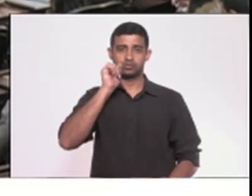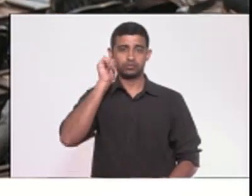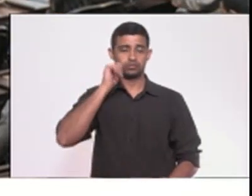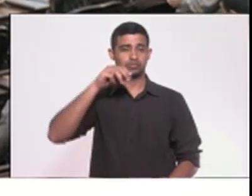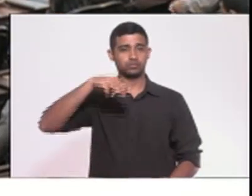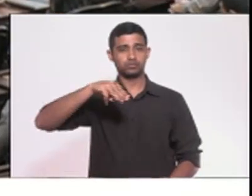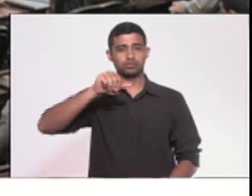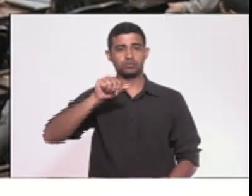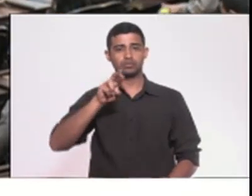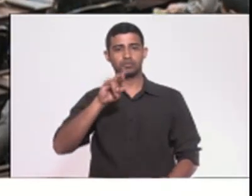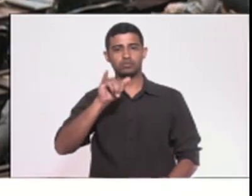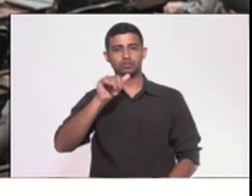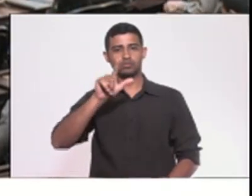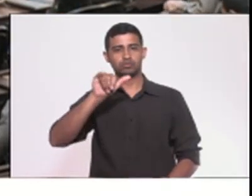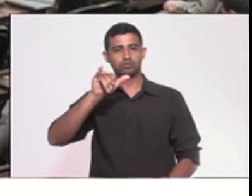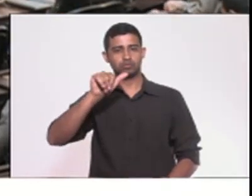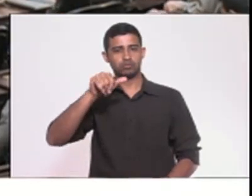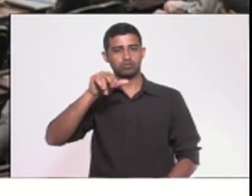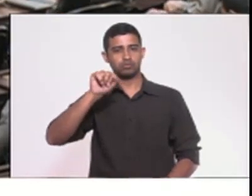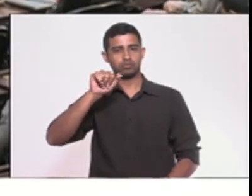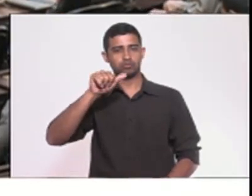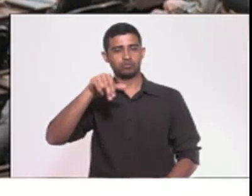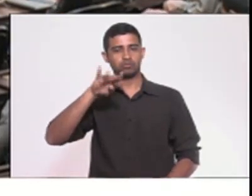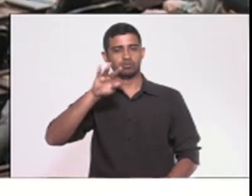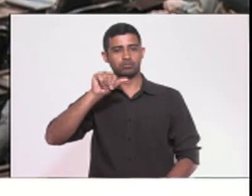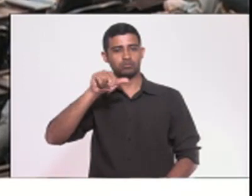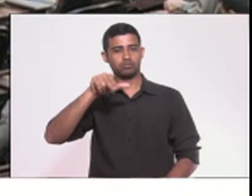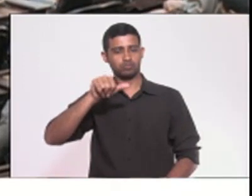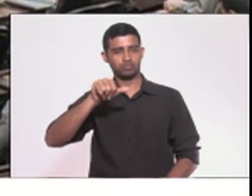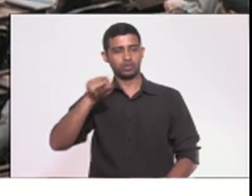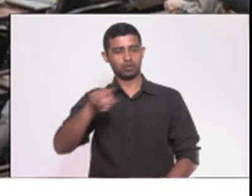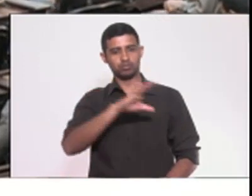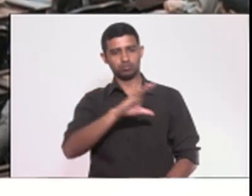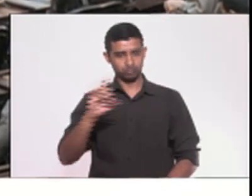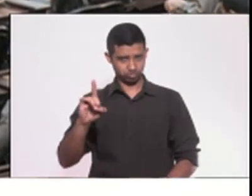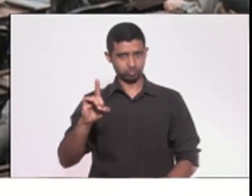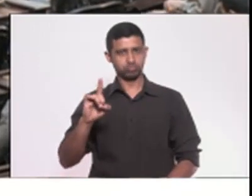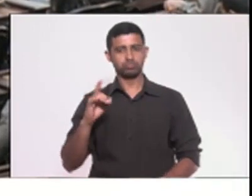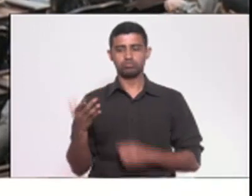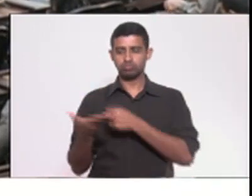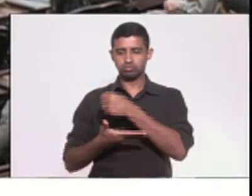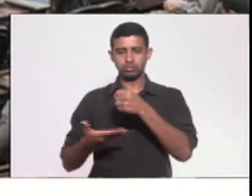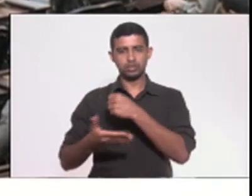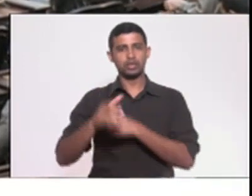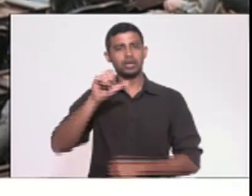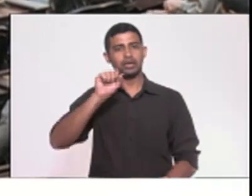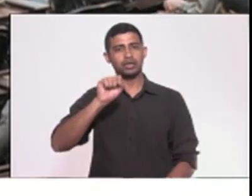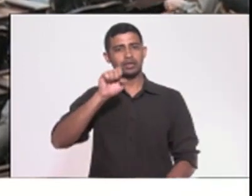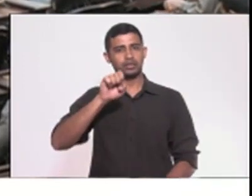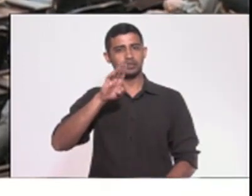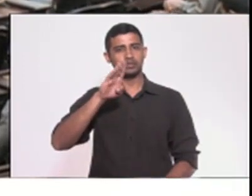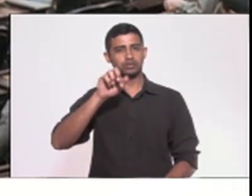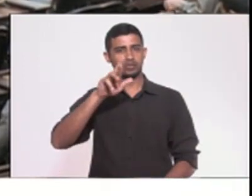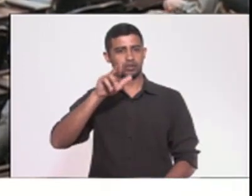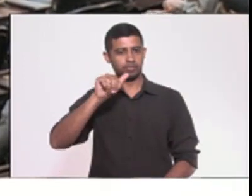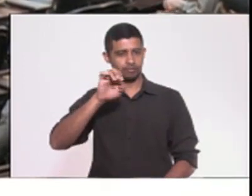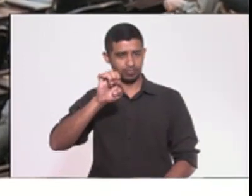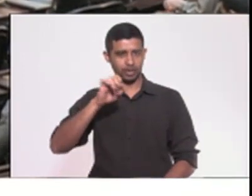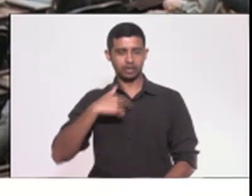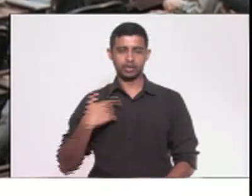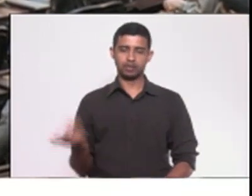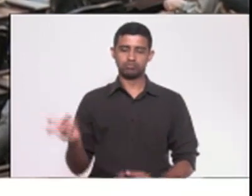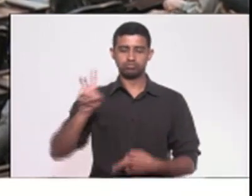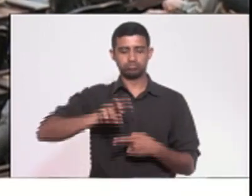Marília Santana, coordenação de base tecnológica do SEBRAE RJ, para compor a